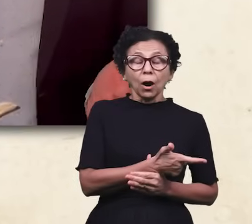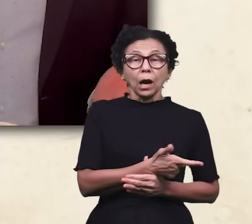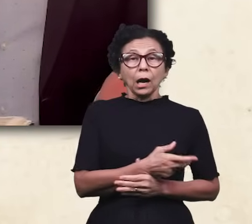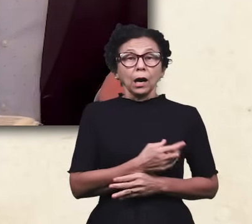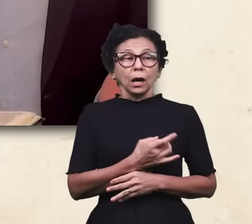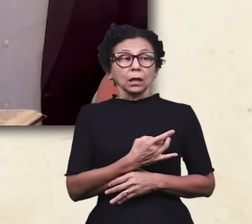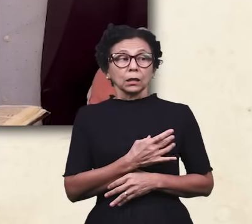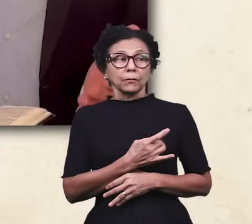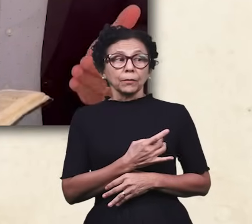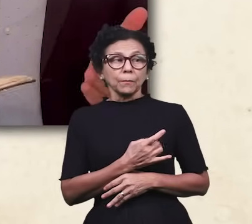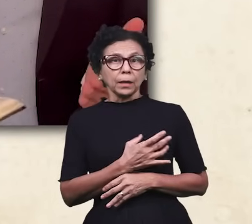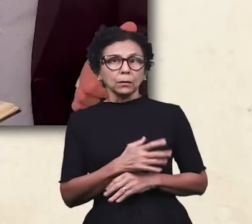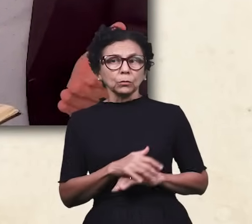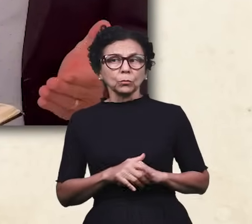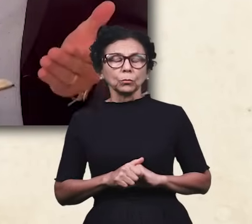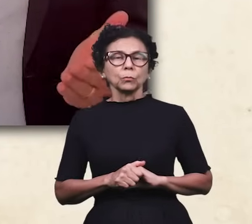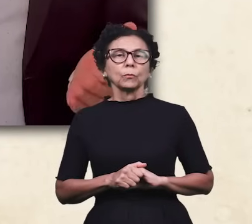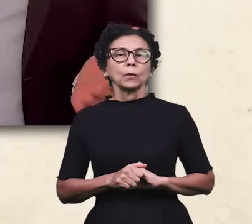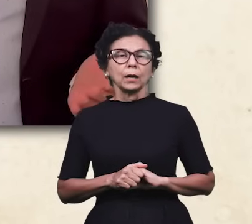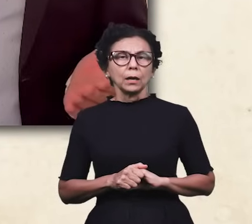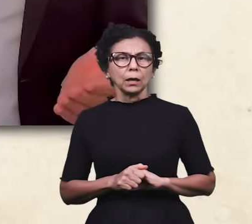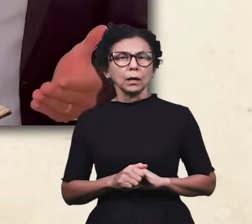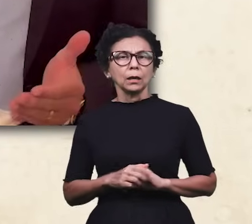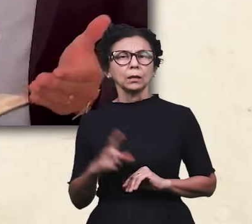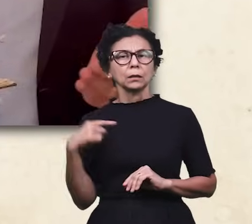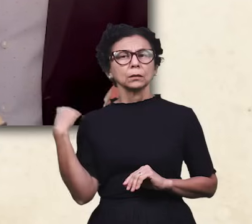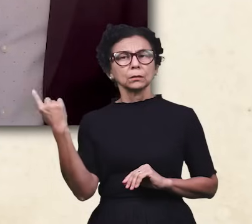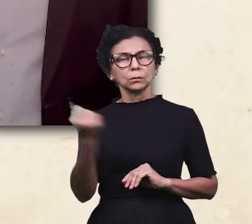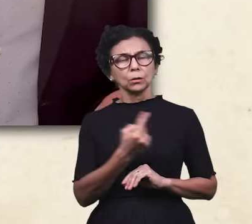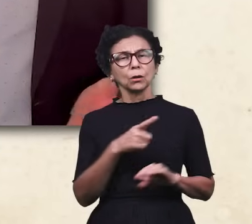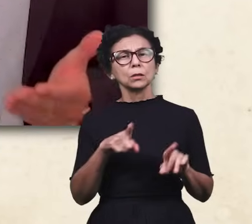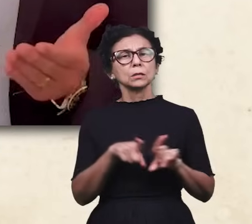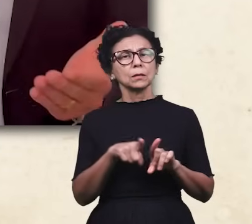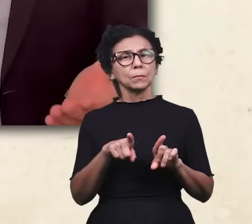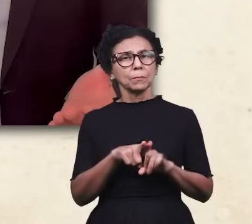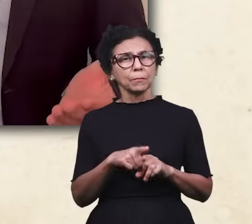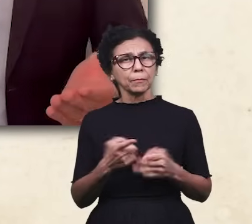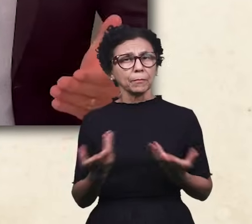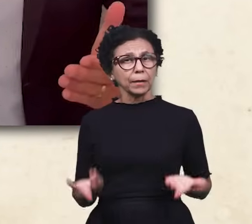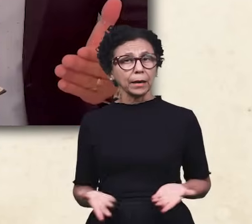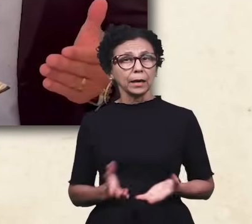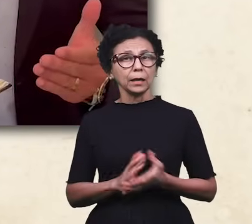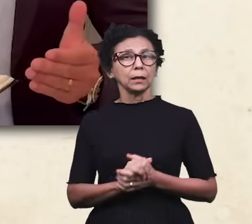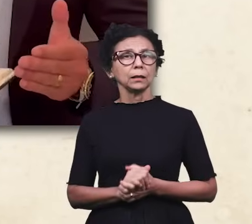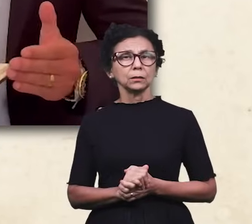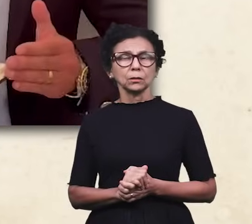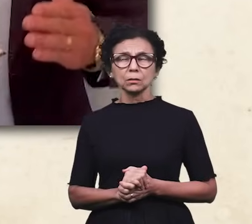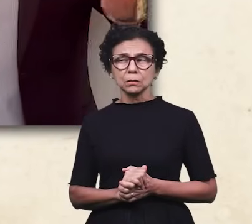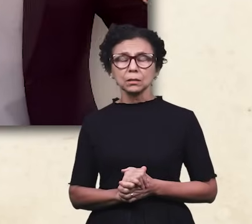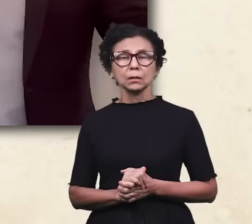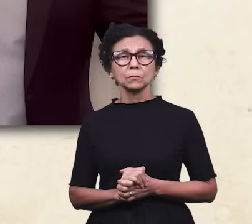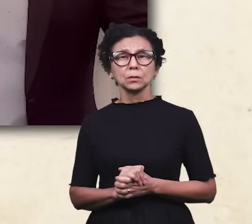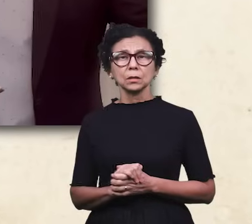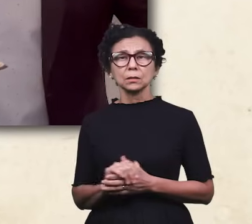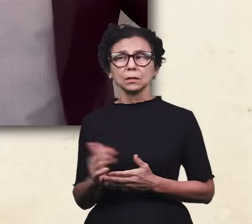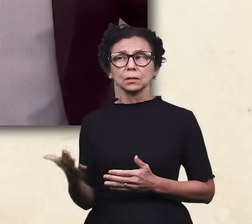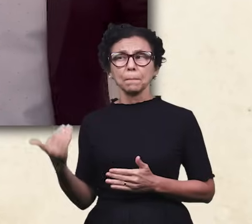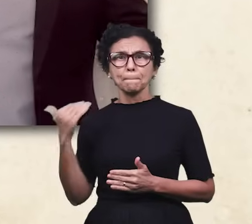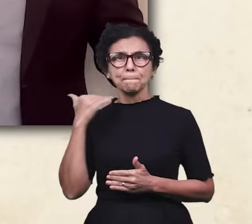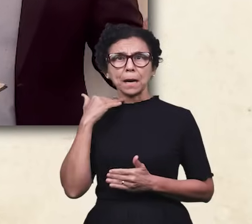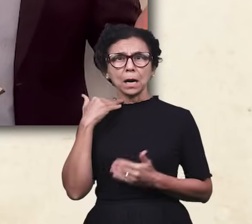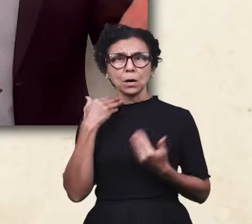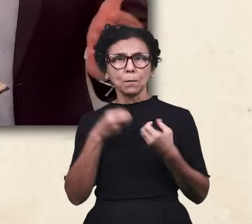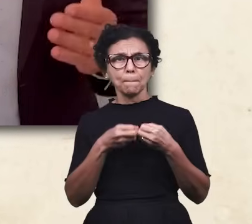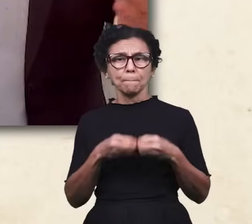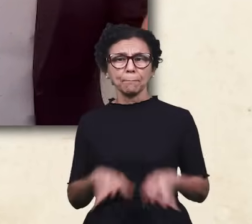ele temeu. E hoje nós vivemos em um mundo que nós tememos a economia, as quebras de